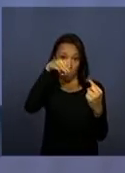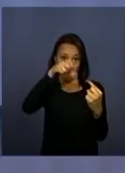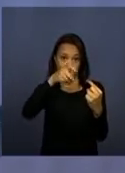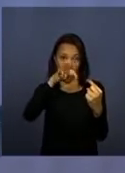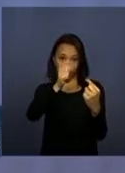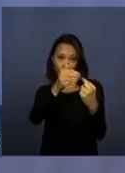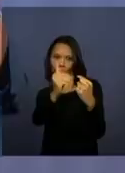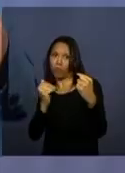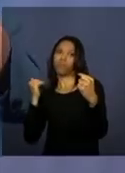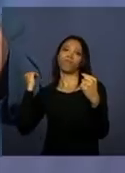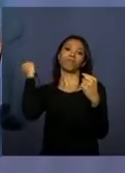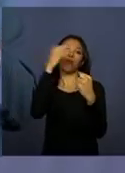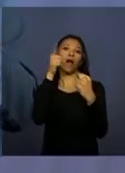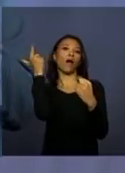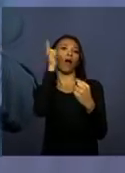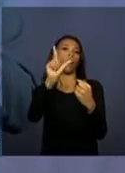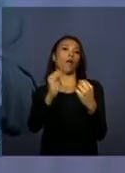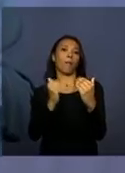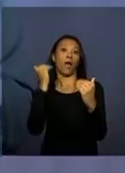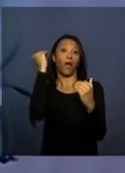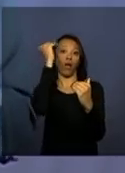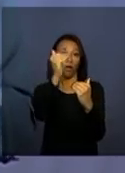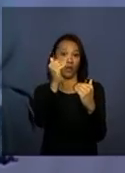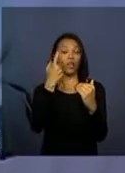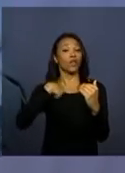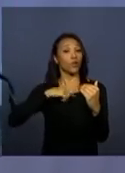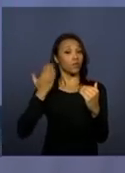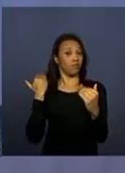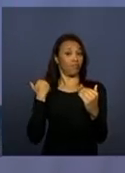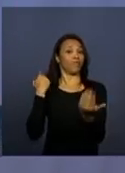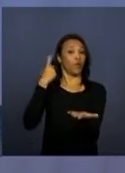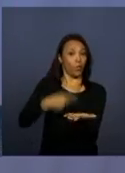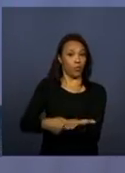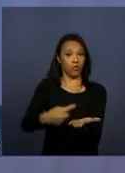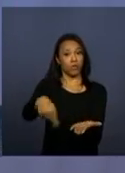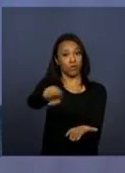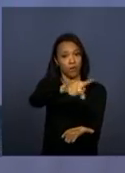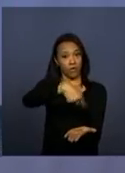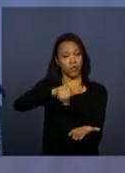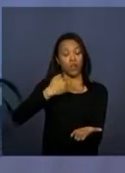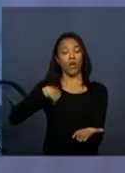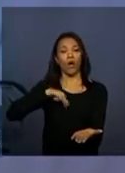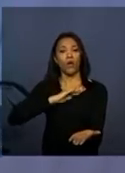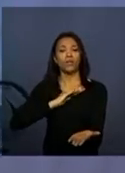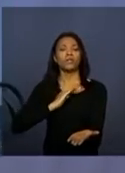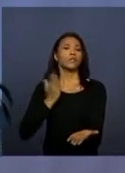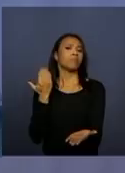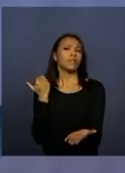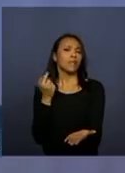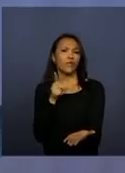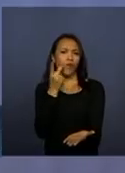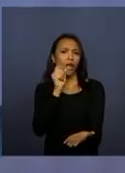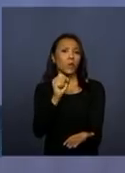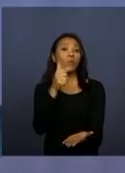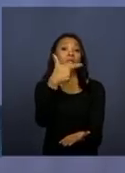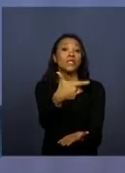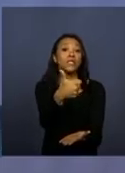nós tínhamos nos comprometido com vocês. Nós tínhamos nos comprometido com